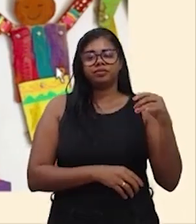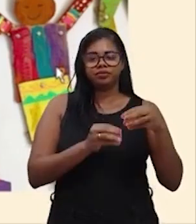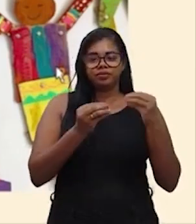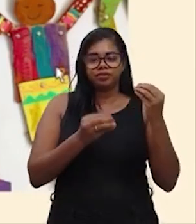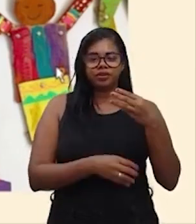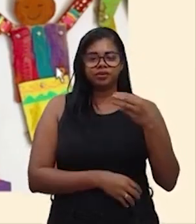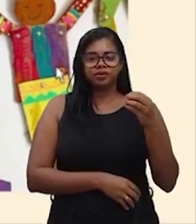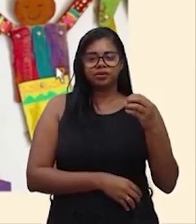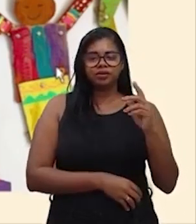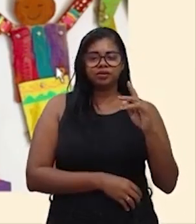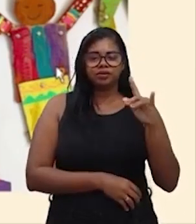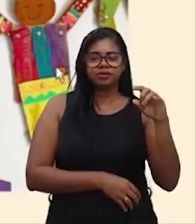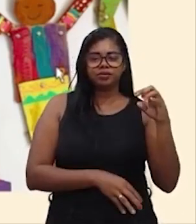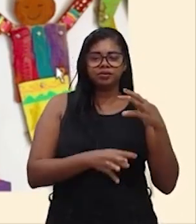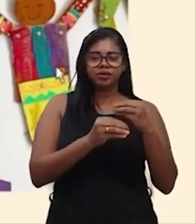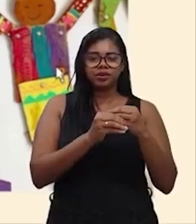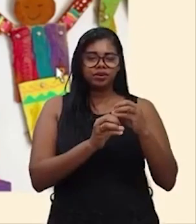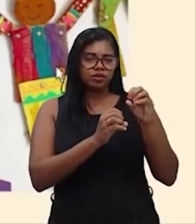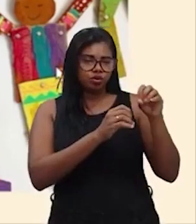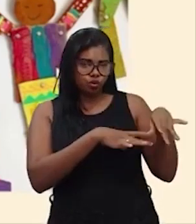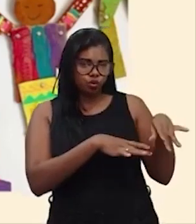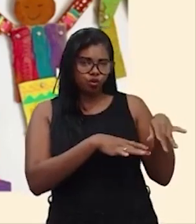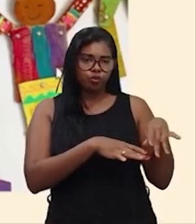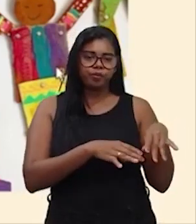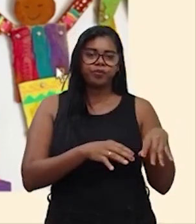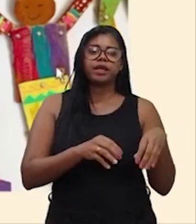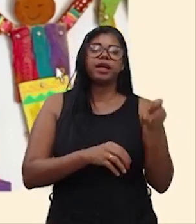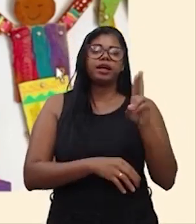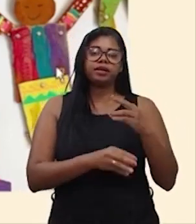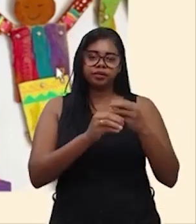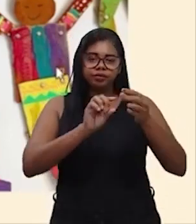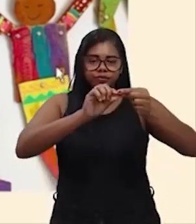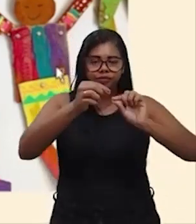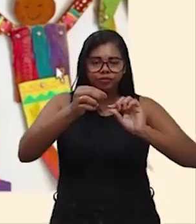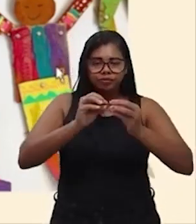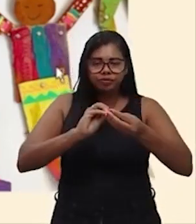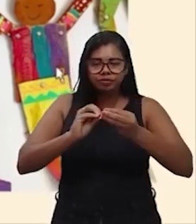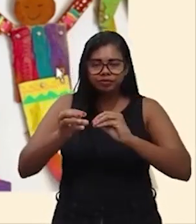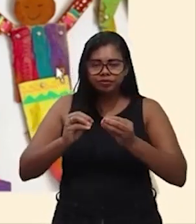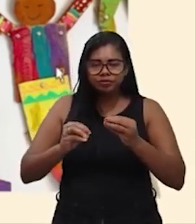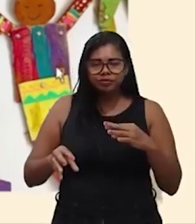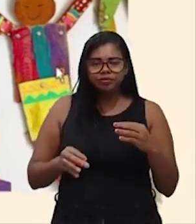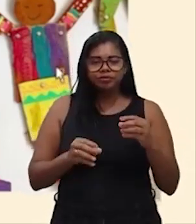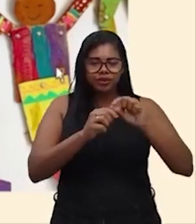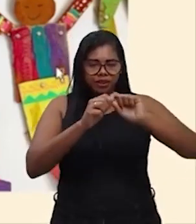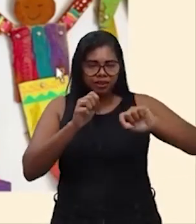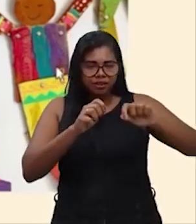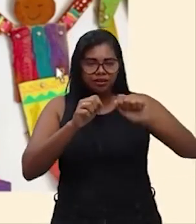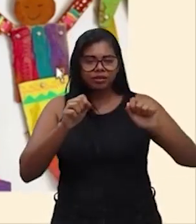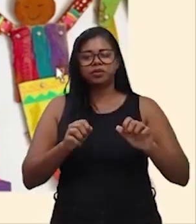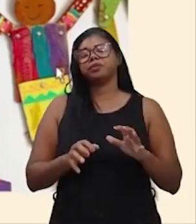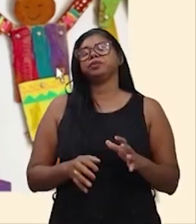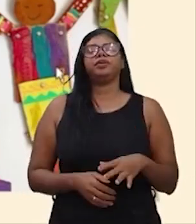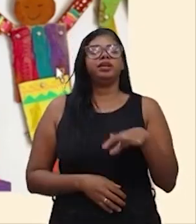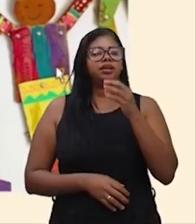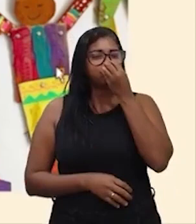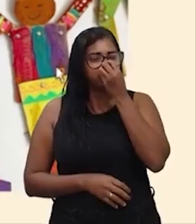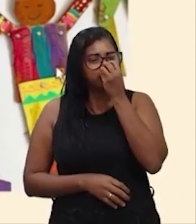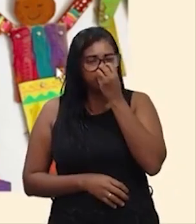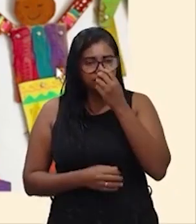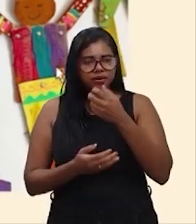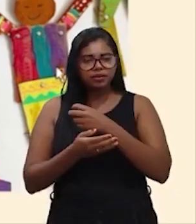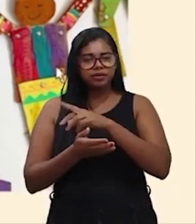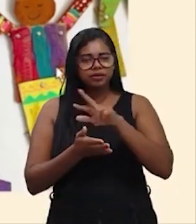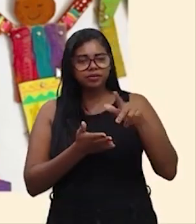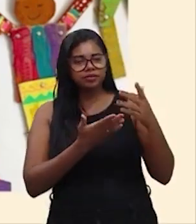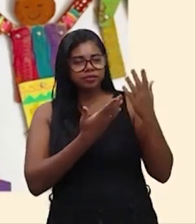motivo de ter jogado fora, mas enfim, nada mais é do que pedacinhos de papelão no qual ela fez palhacinhos, por assim dizer,